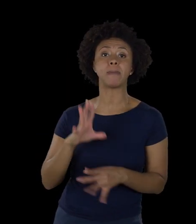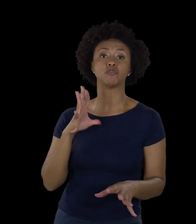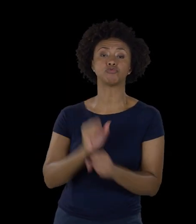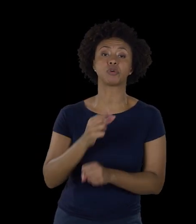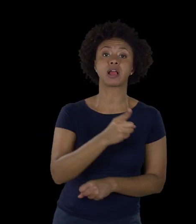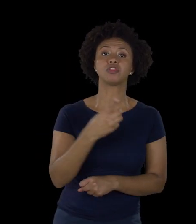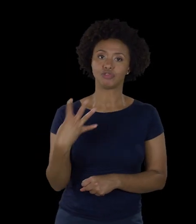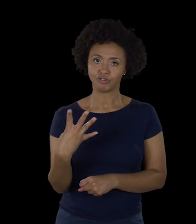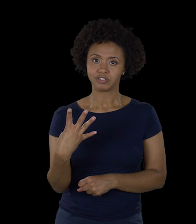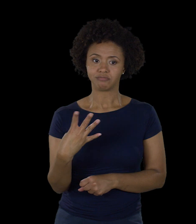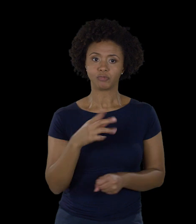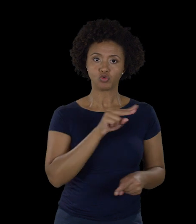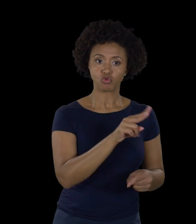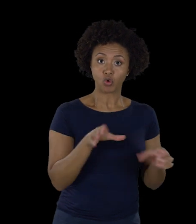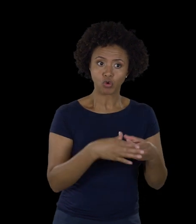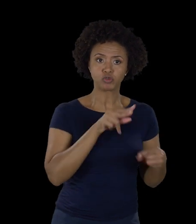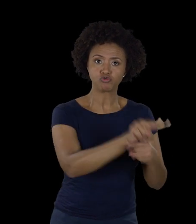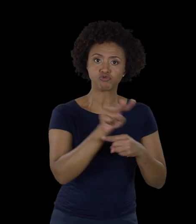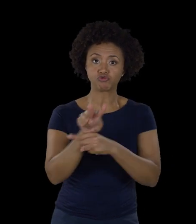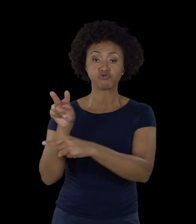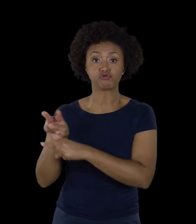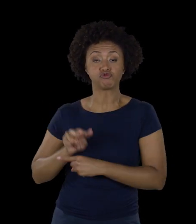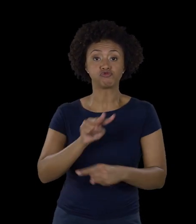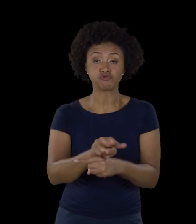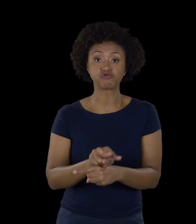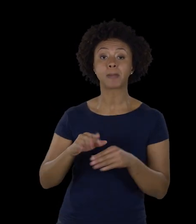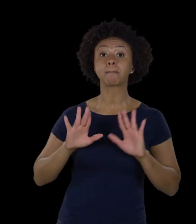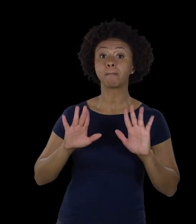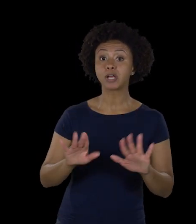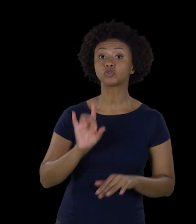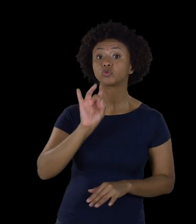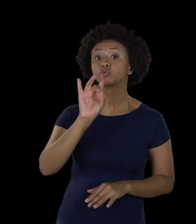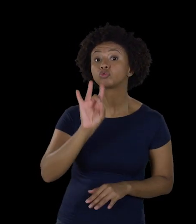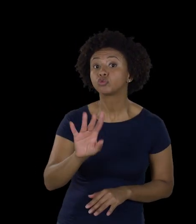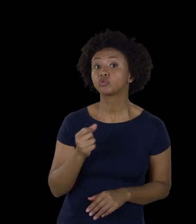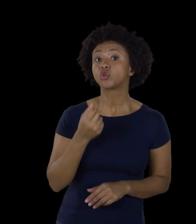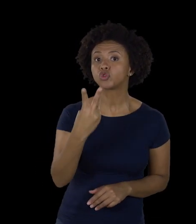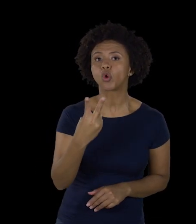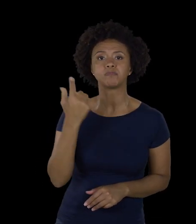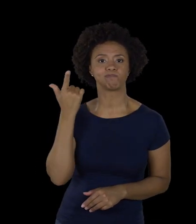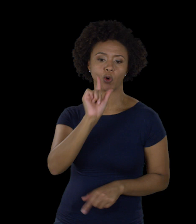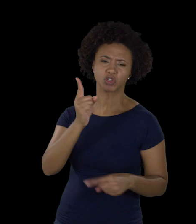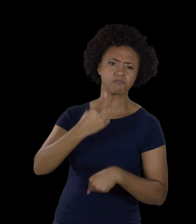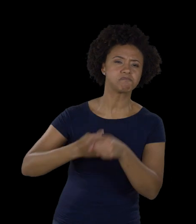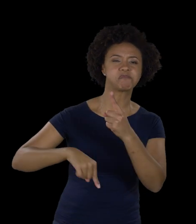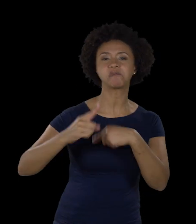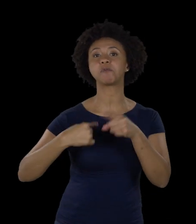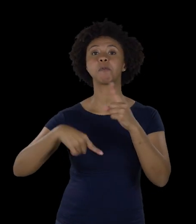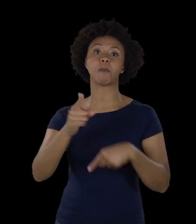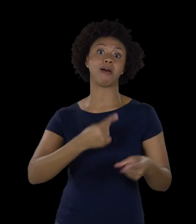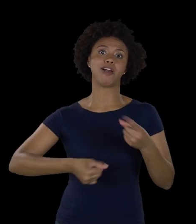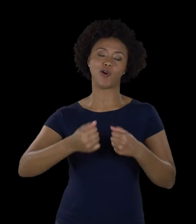a plantação da cana-de-açúcar. Contudo, apenas 2 capitanias tiveram um certo êxito na